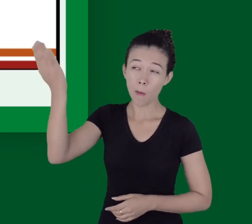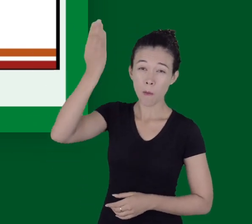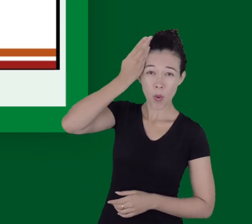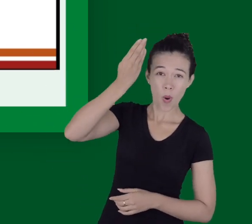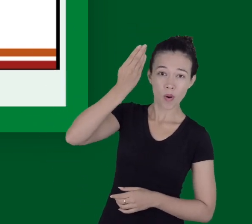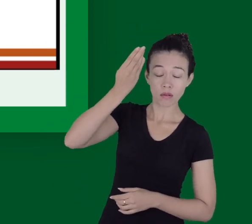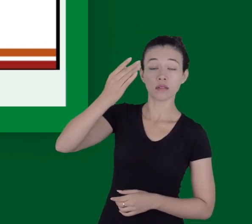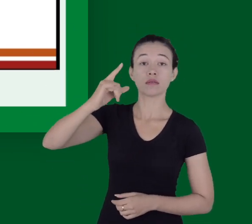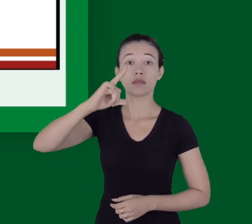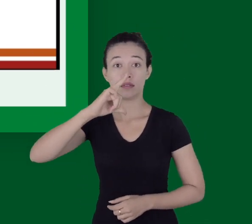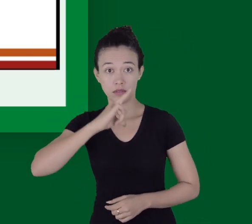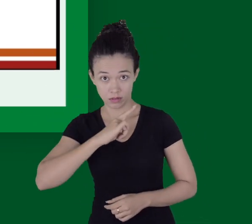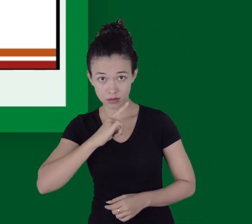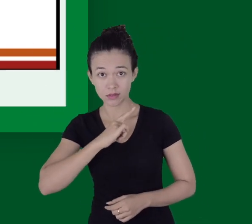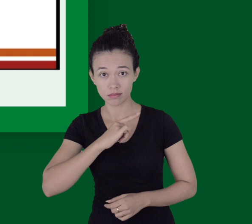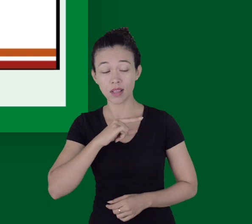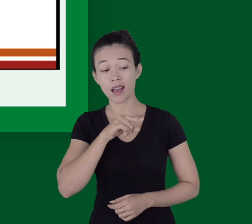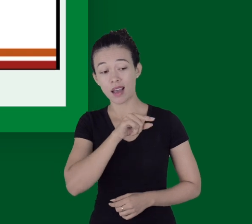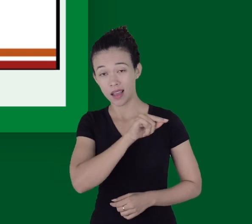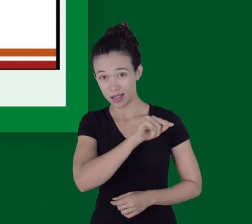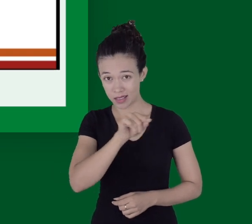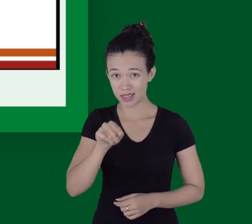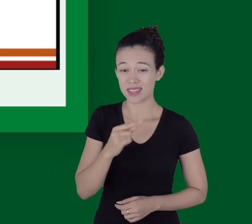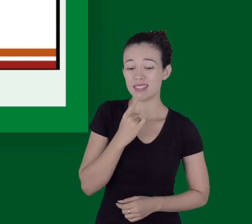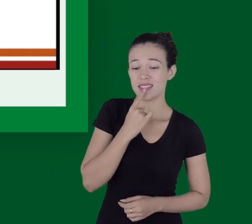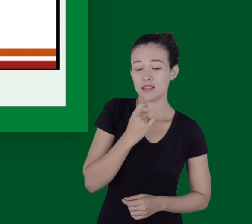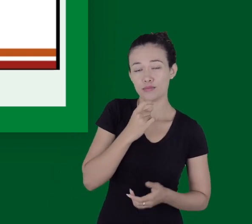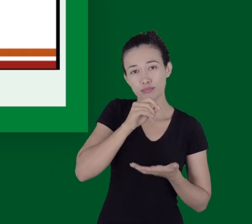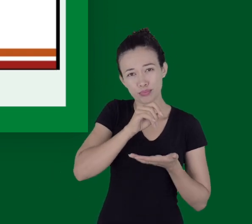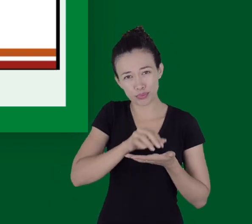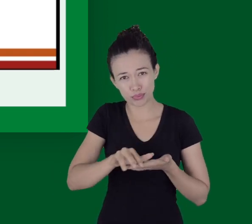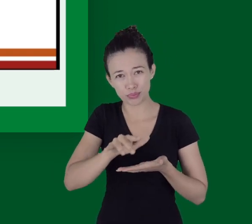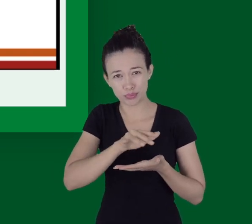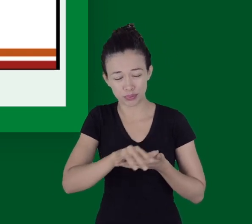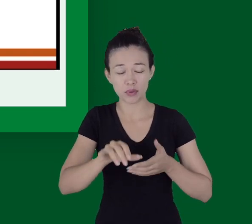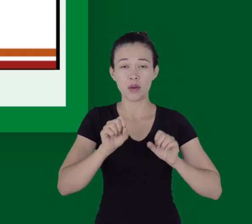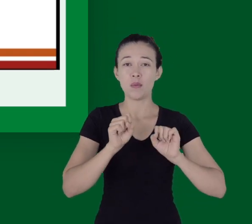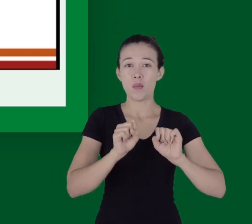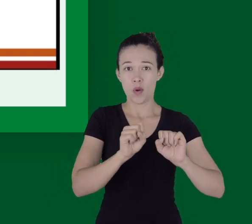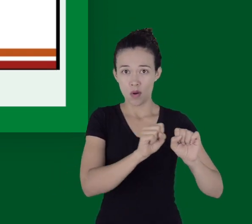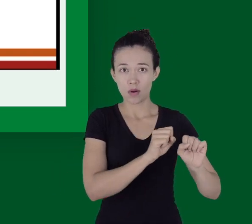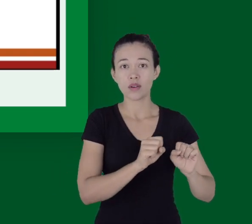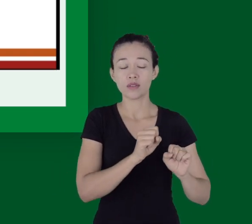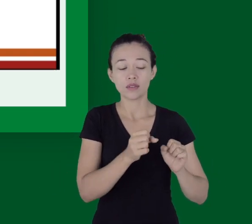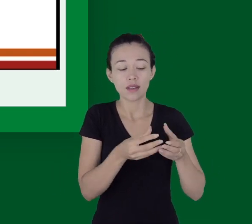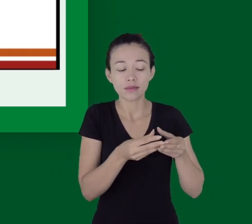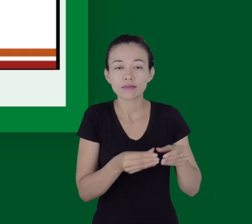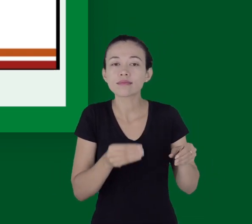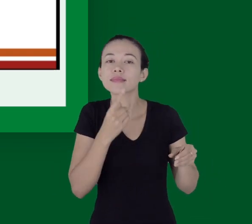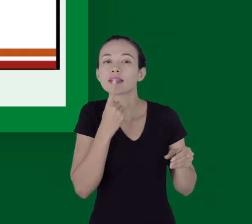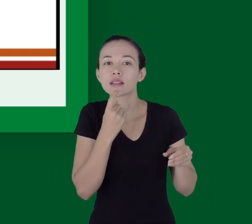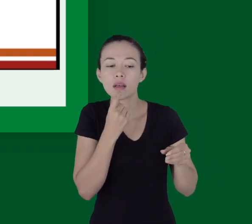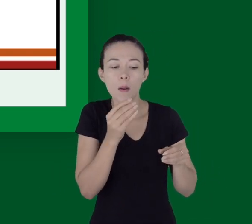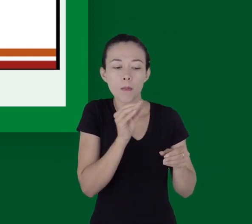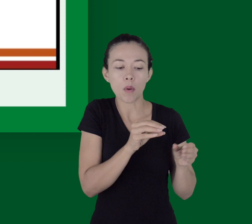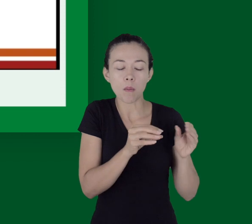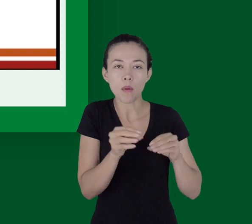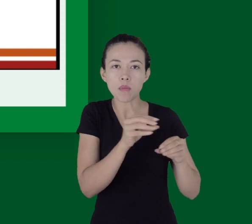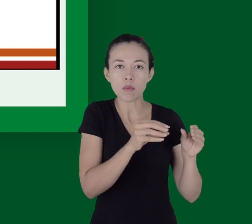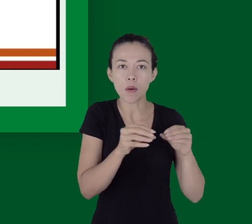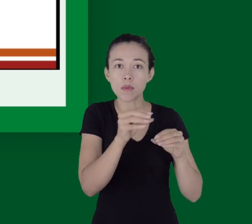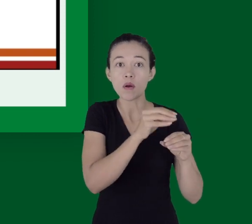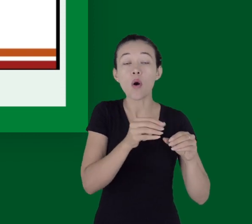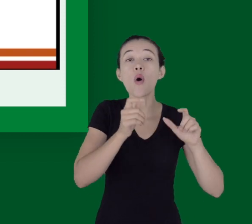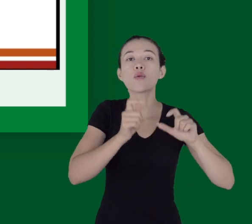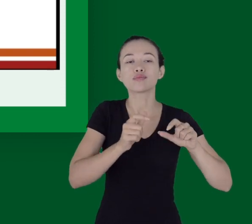sangramento, ocorre fragmentos, algumas estruturas caem nessas cavidades, nesse sistema bicórnico, obstrui